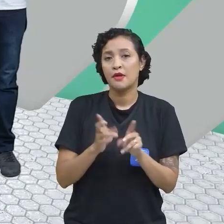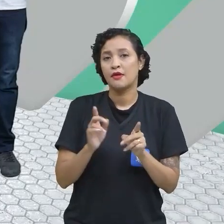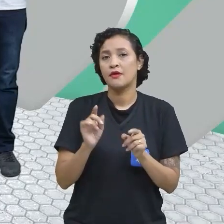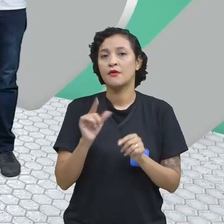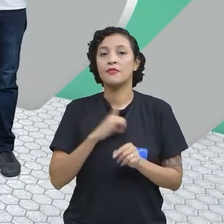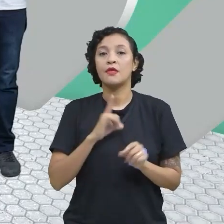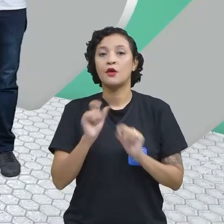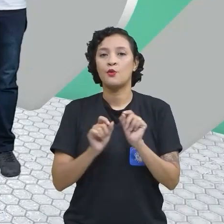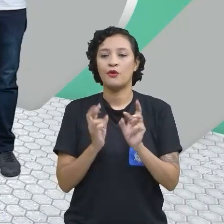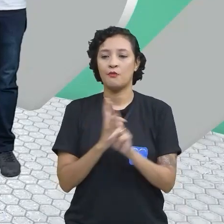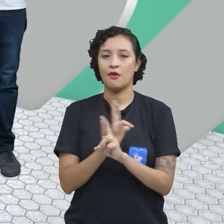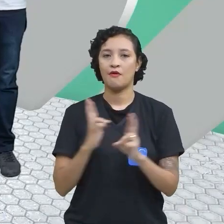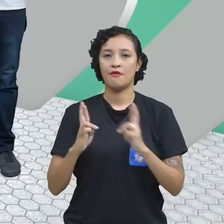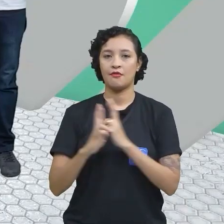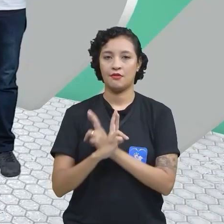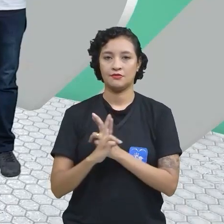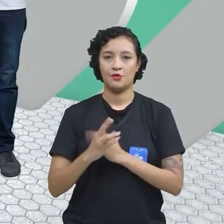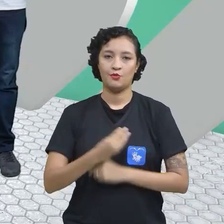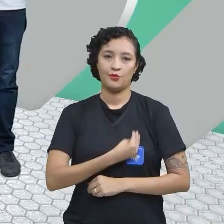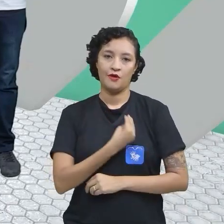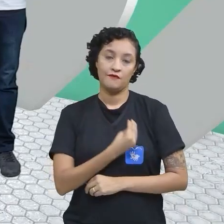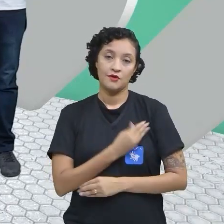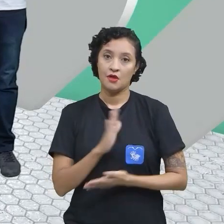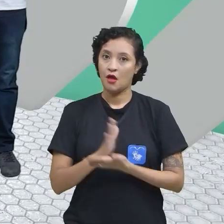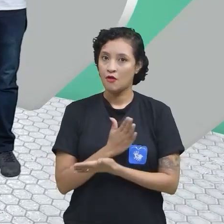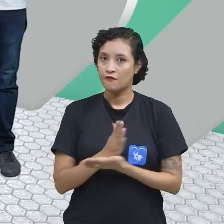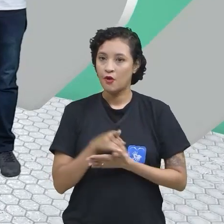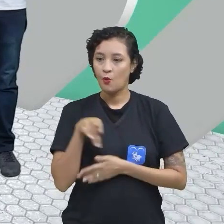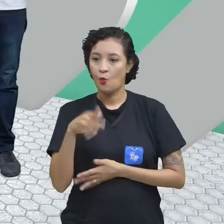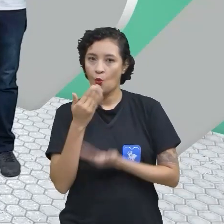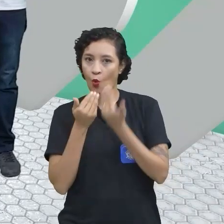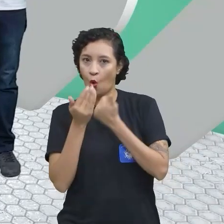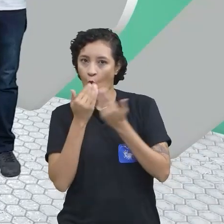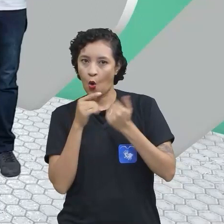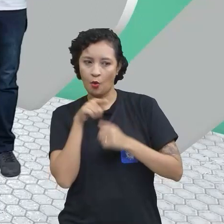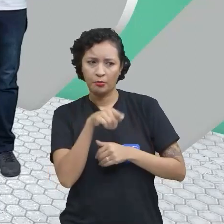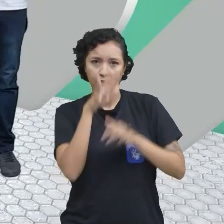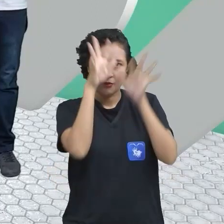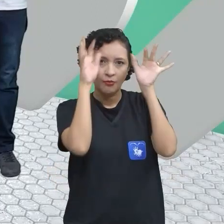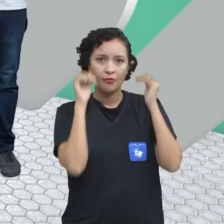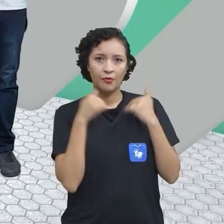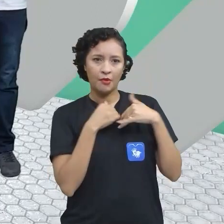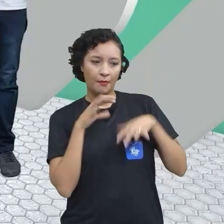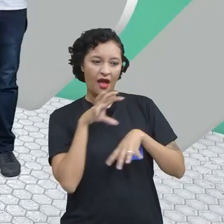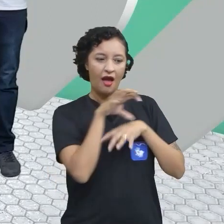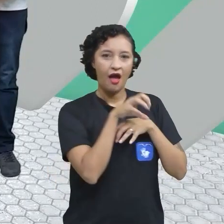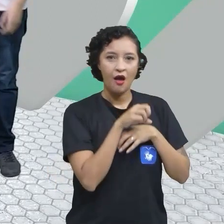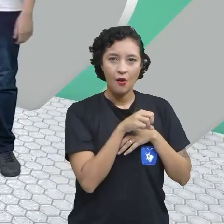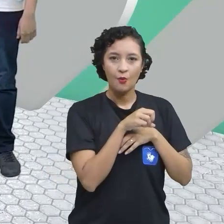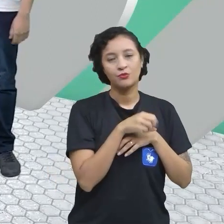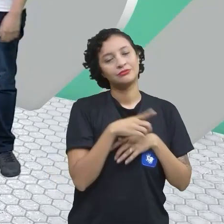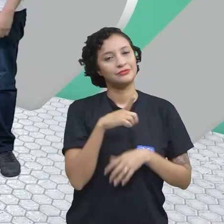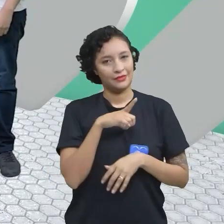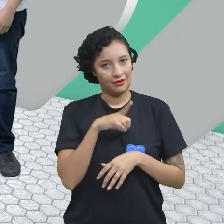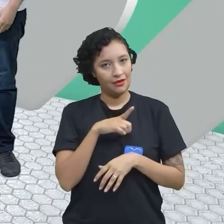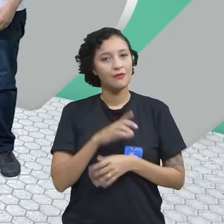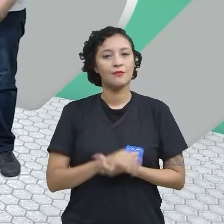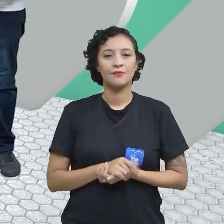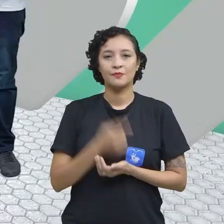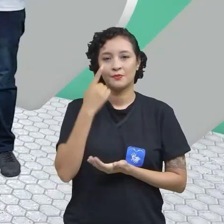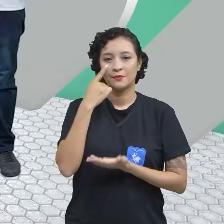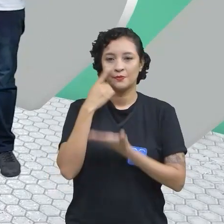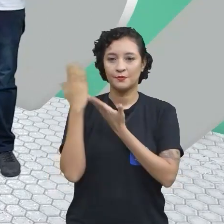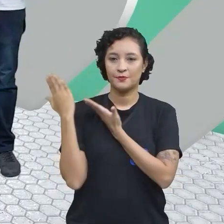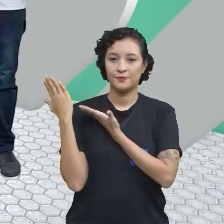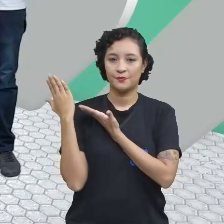seres vivos. Um pode se alimentar do outro. Existe a presa e existe o caçador, não é mesmo? Então, vocês podem ver